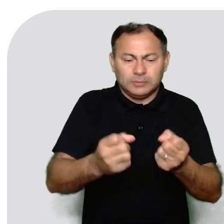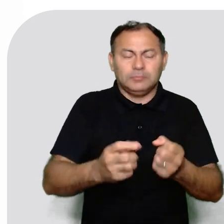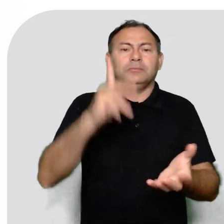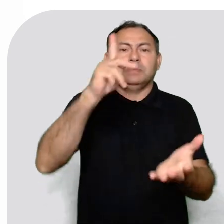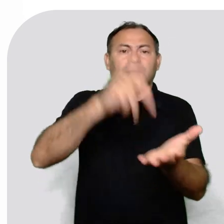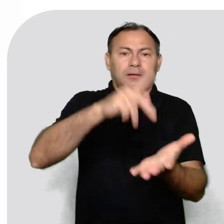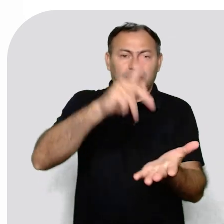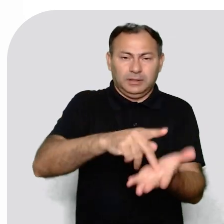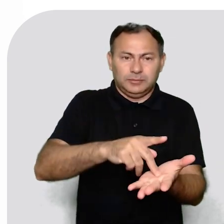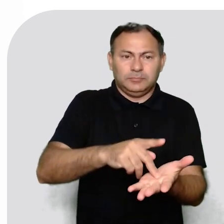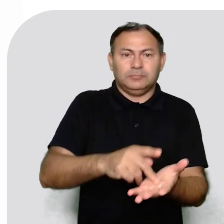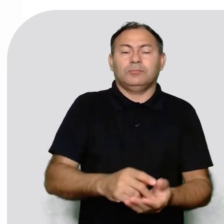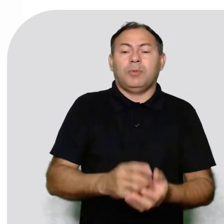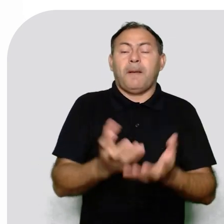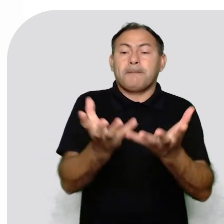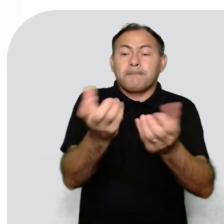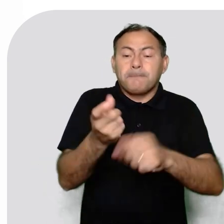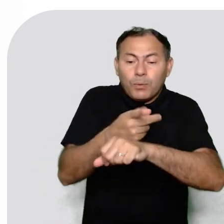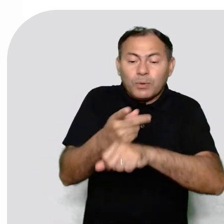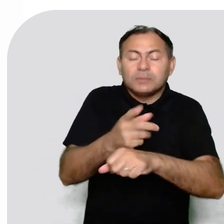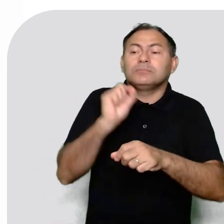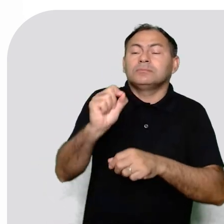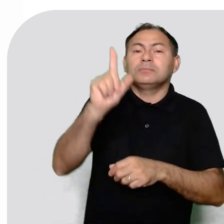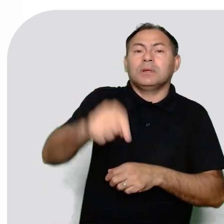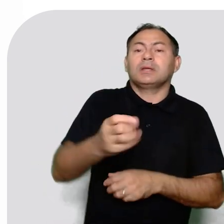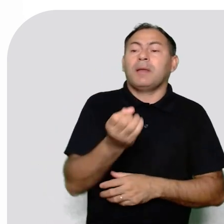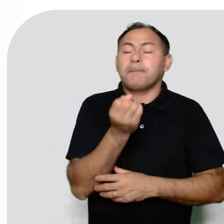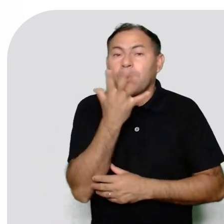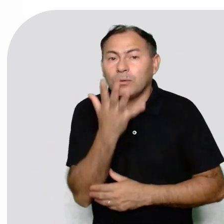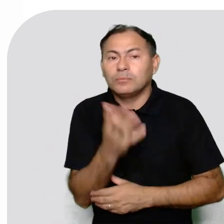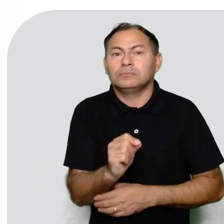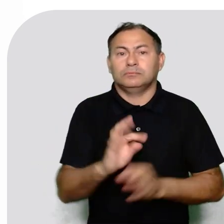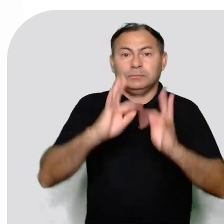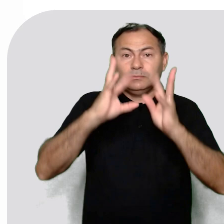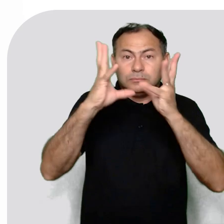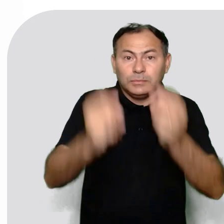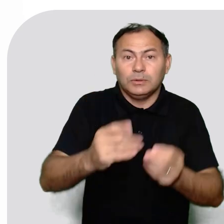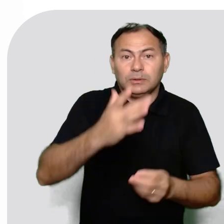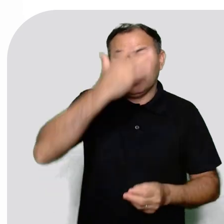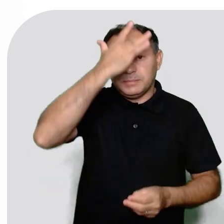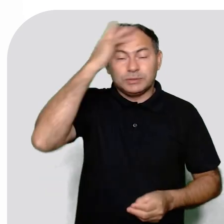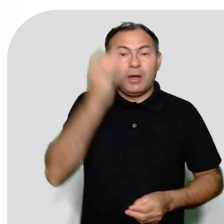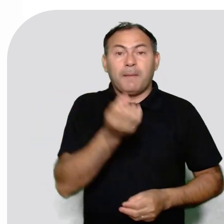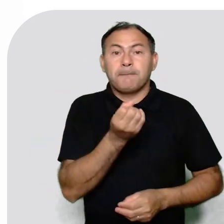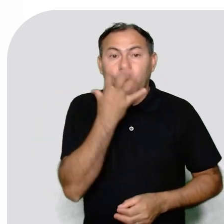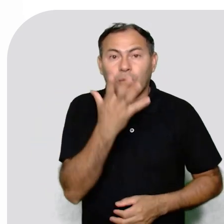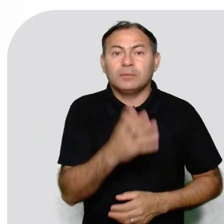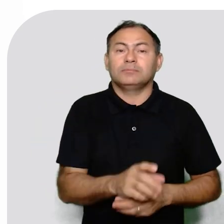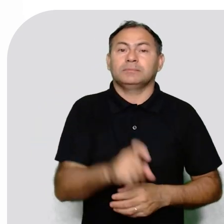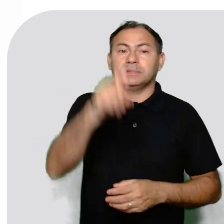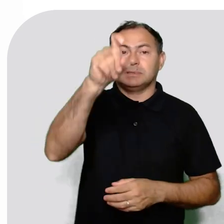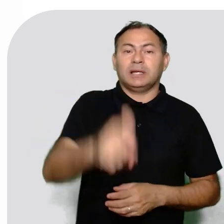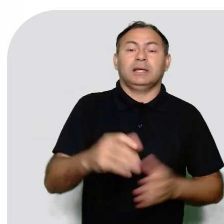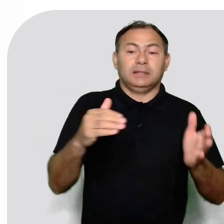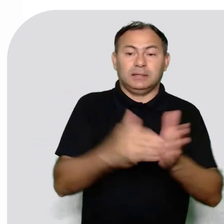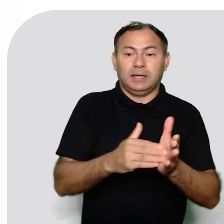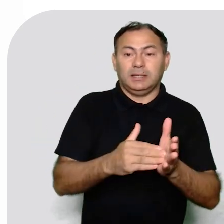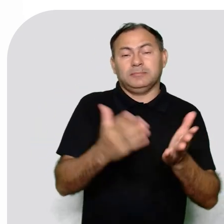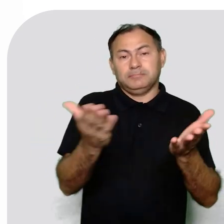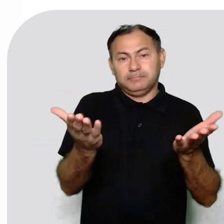pela verdade, uma busca por aquilo que é bom. Todo homem é bom. E seria